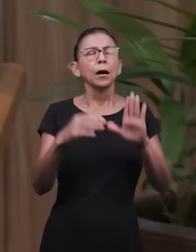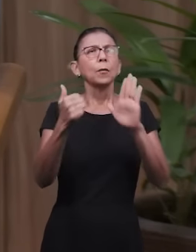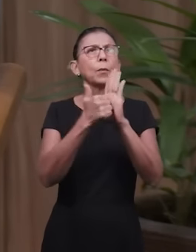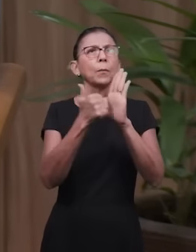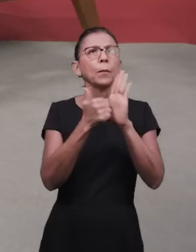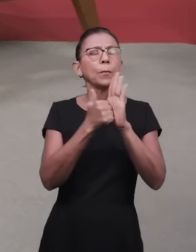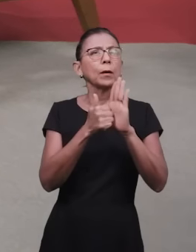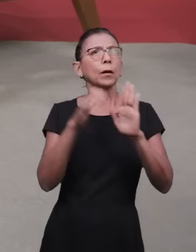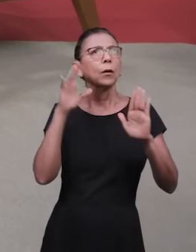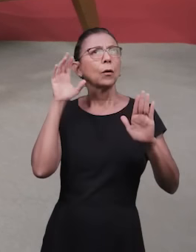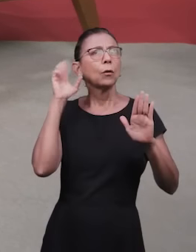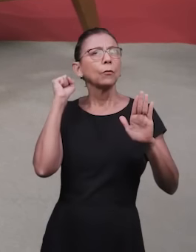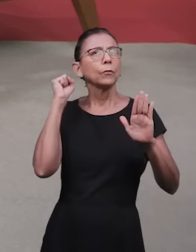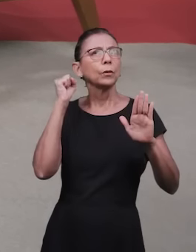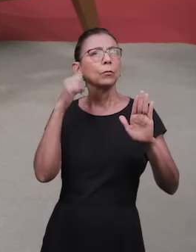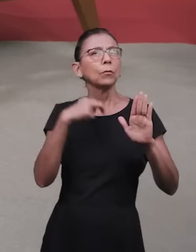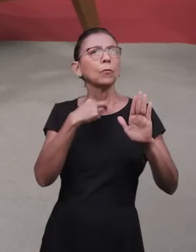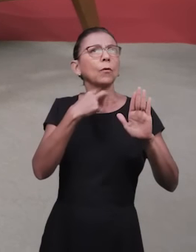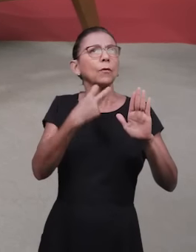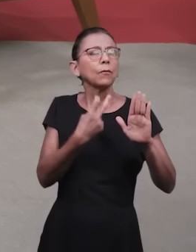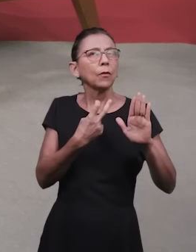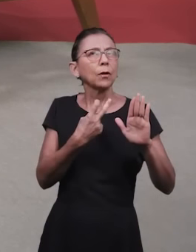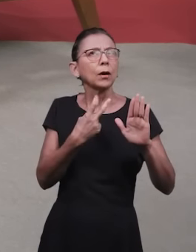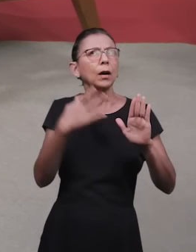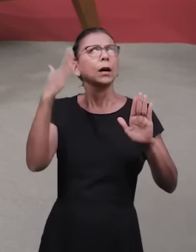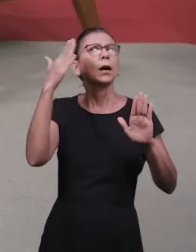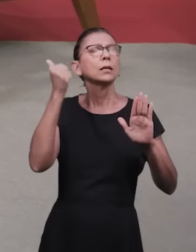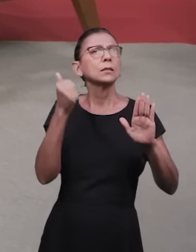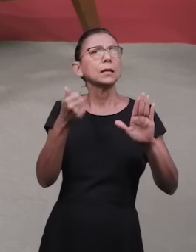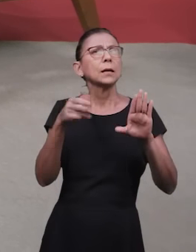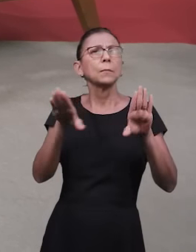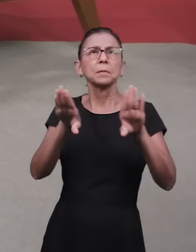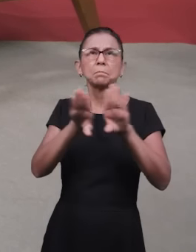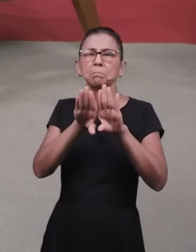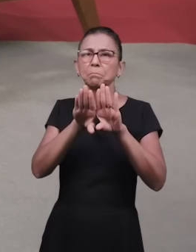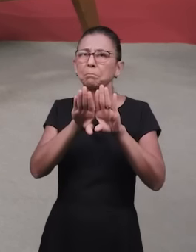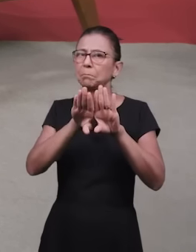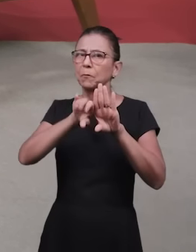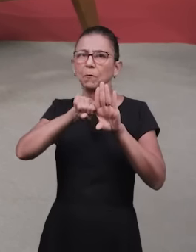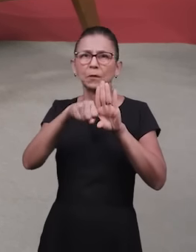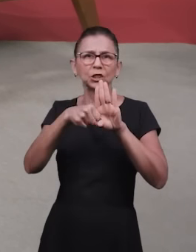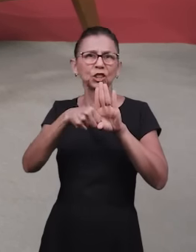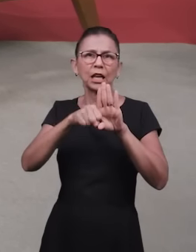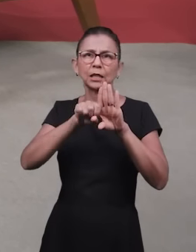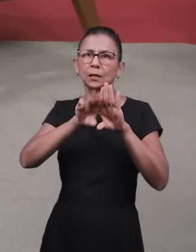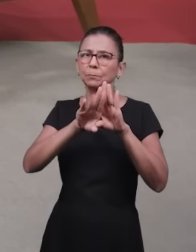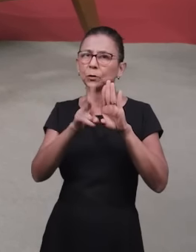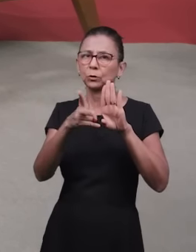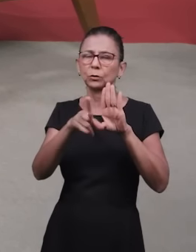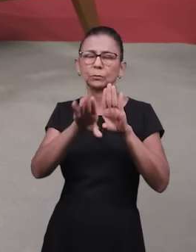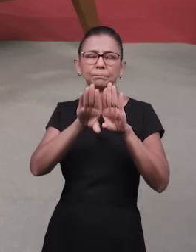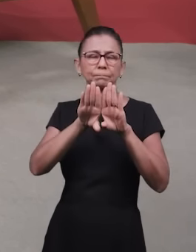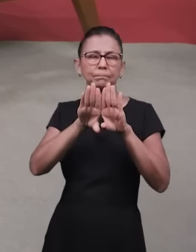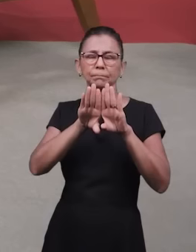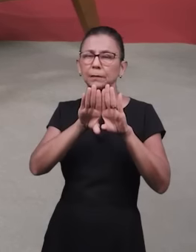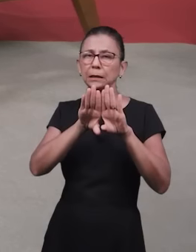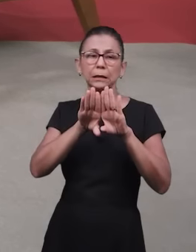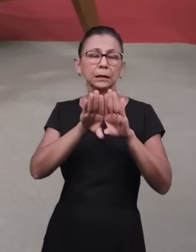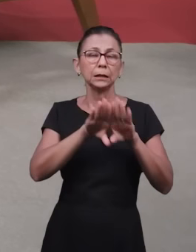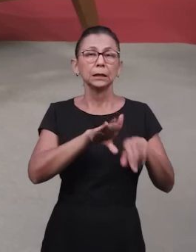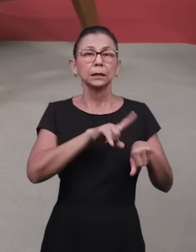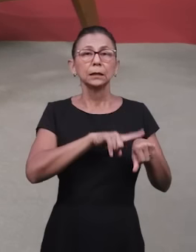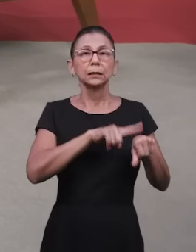porta. Exatamente. E por isso, ela perdeu o tempo. O amado foi embora e ela não mais encontrou com ele.